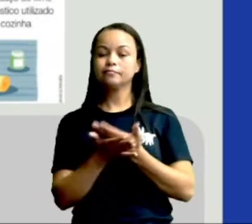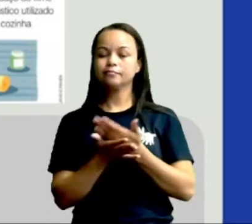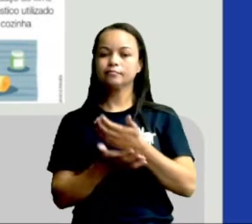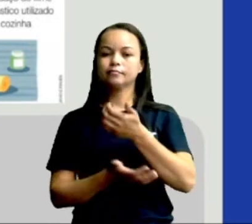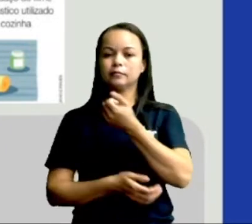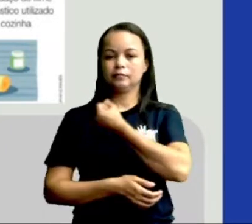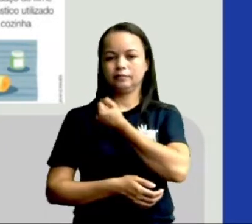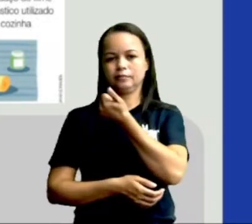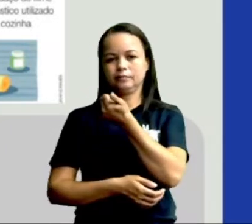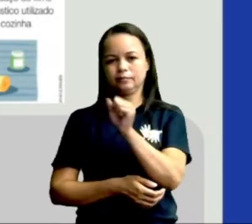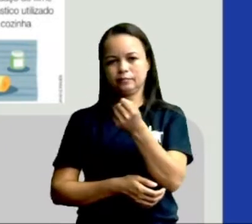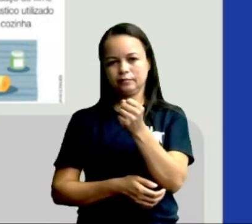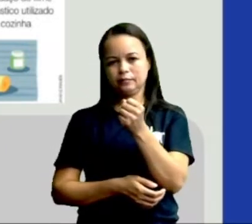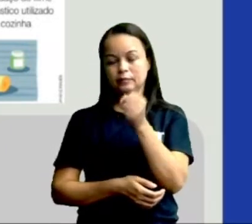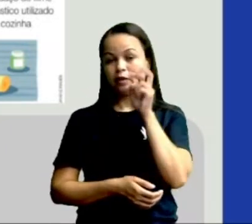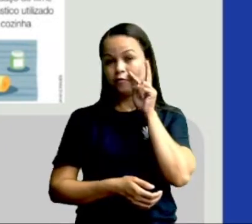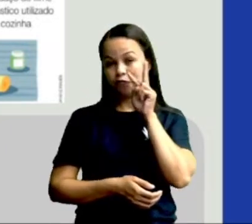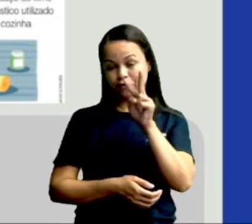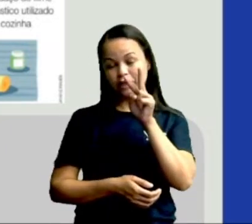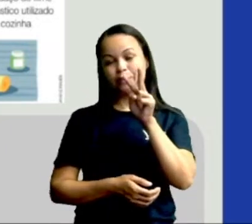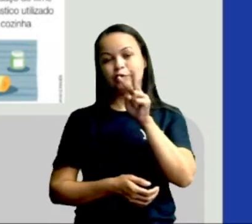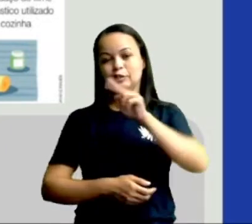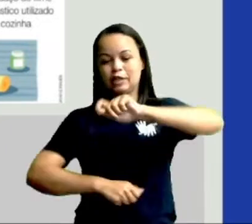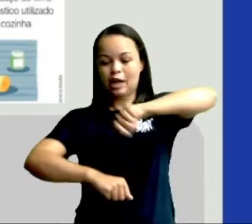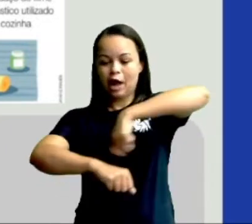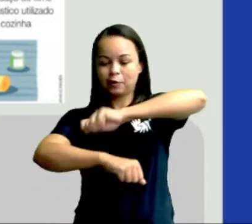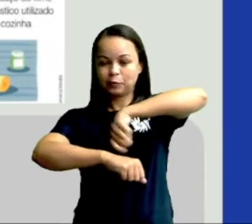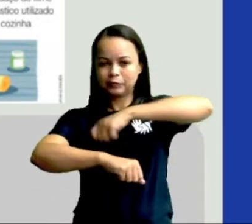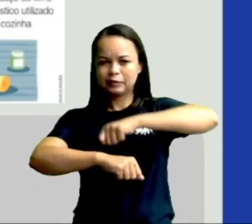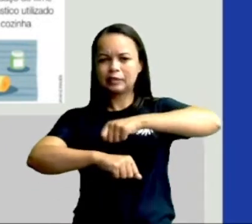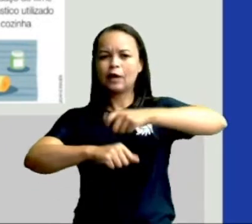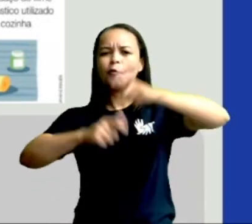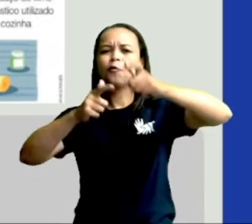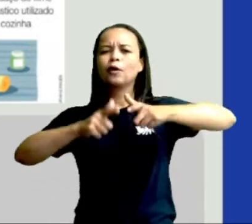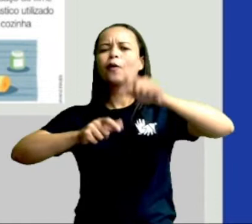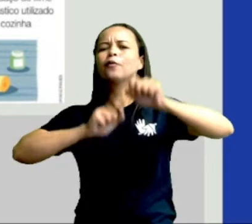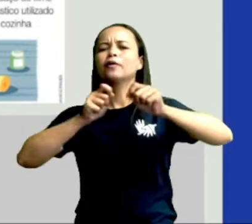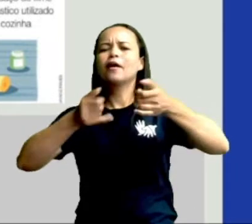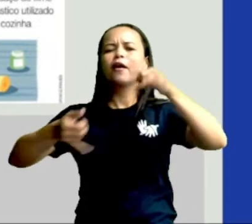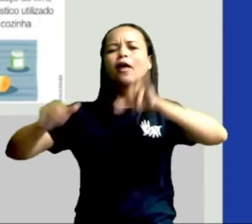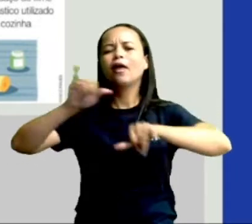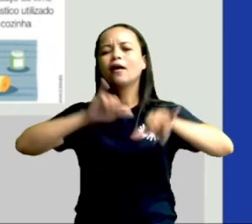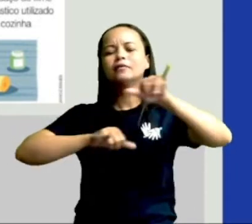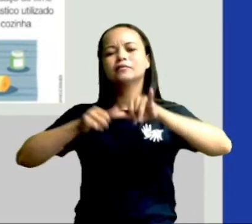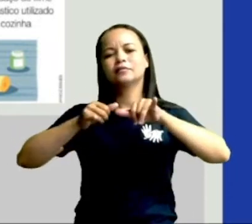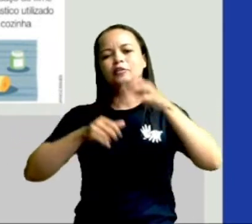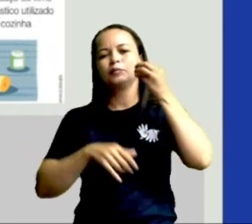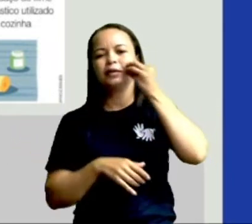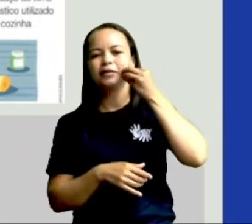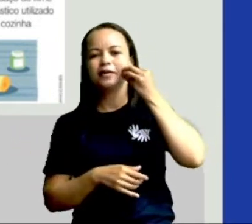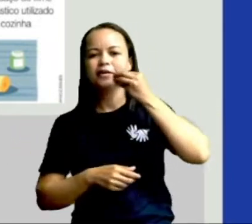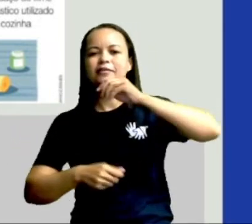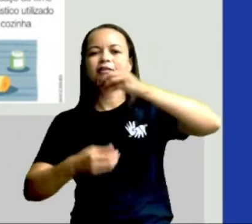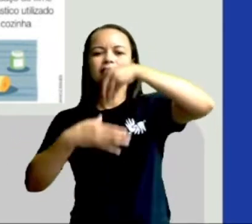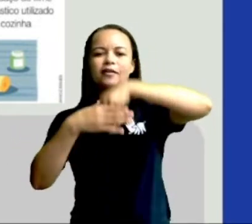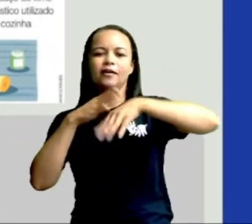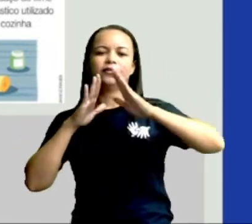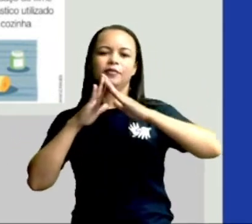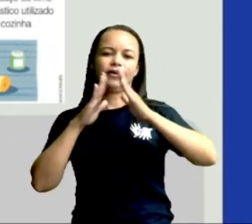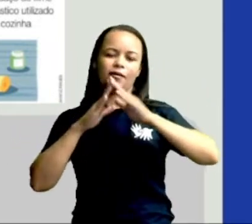18 nós vimos que a cozinha é um laboratório, né? Experiências caseiras. Então foi dado